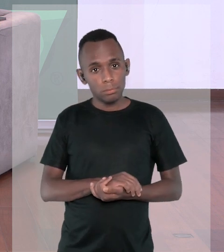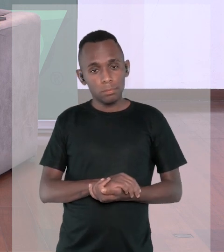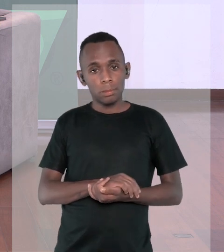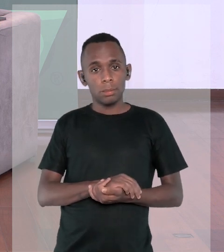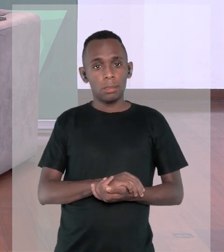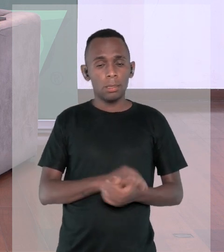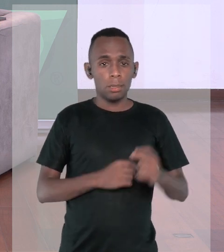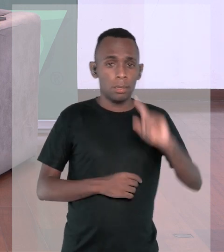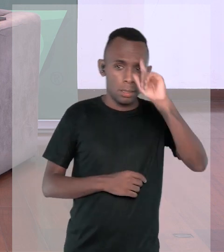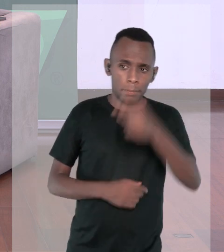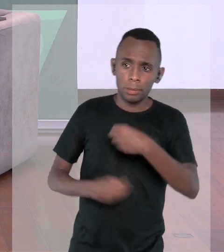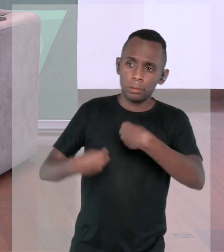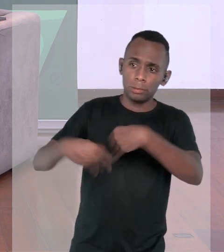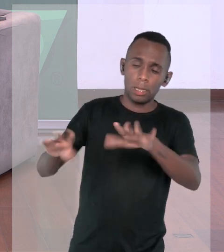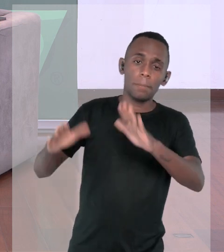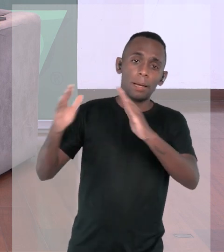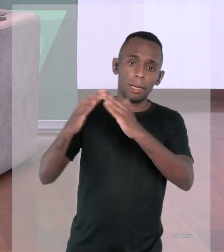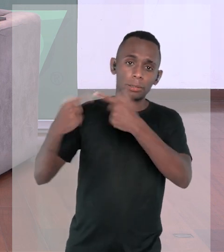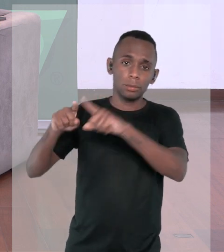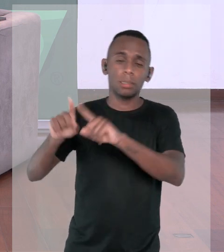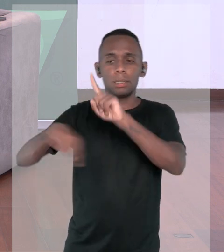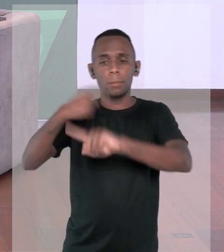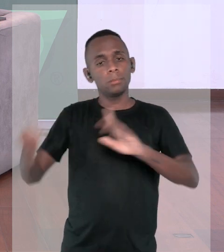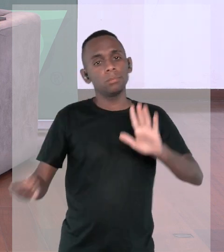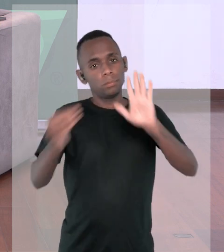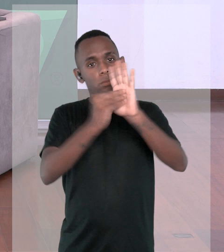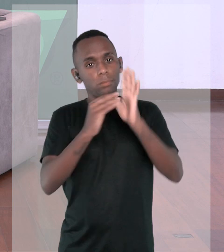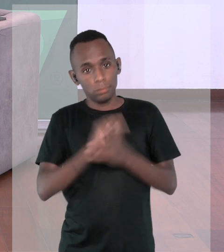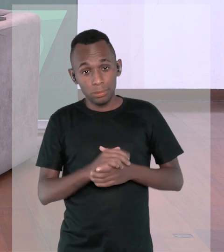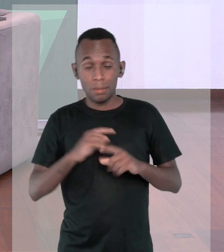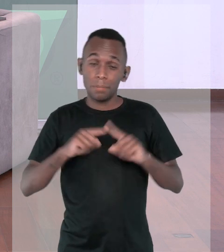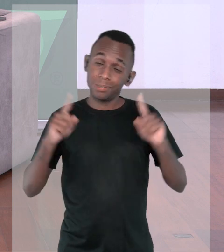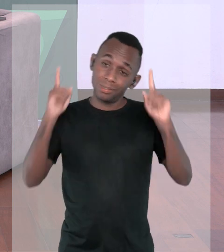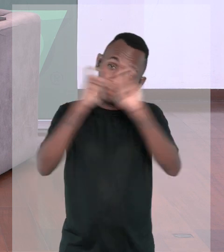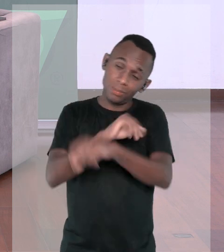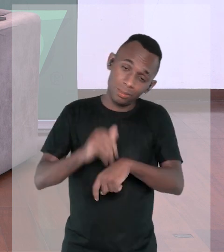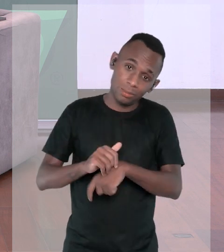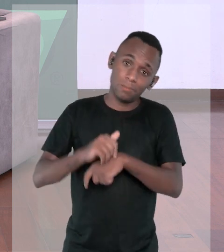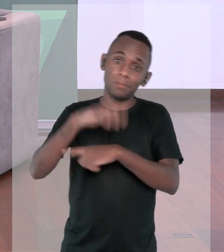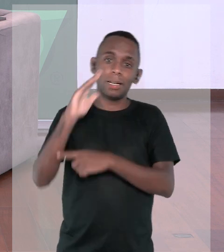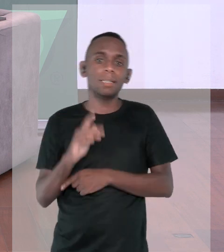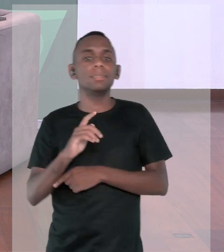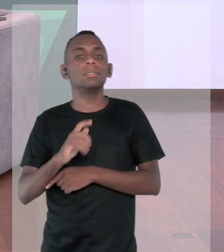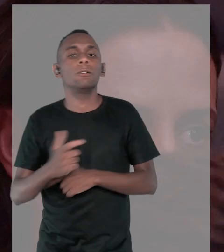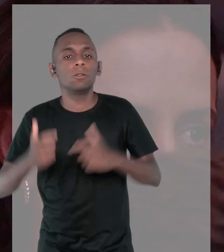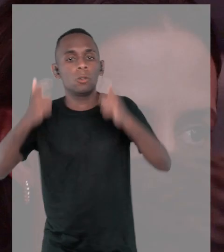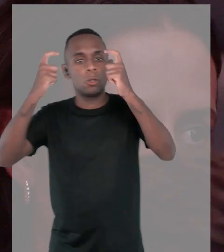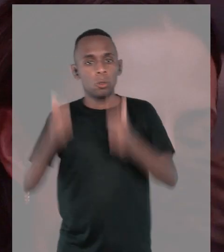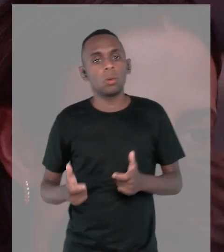e mandar para a casa do colaborador e virar um post no LinkedIn. É mais difícil ser um